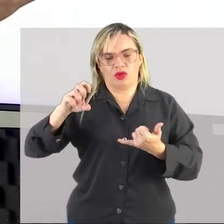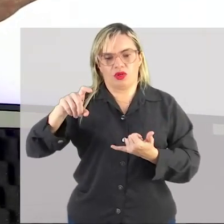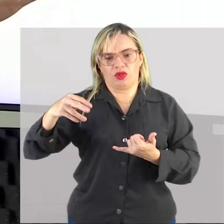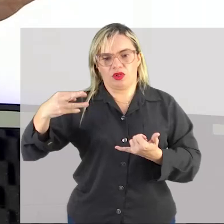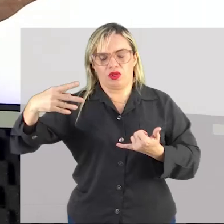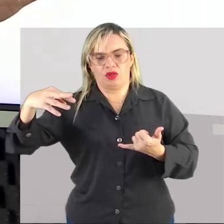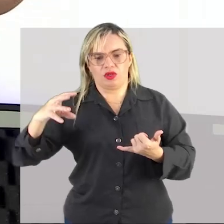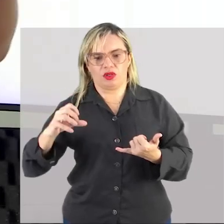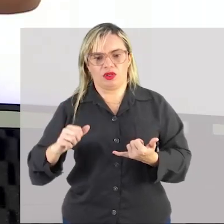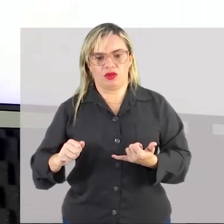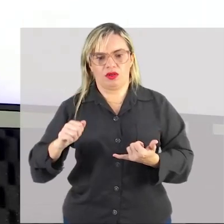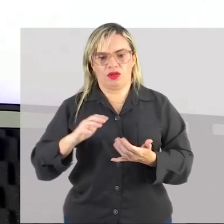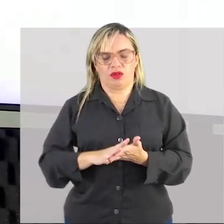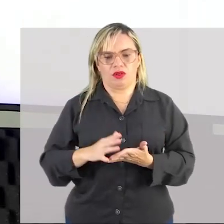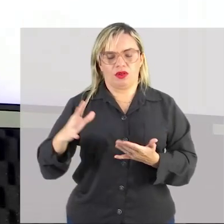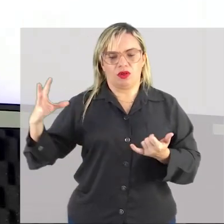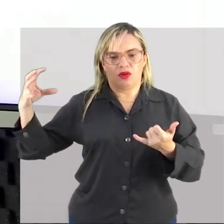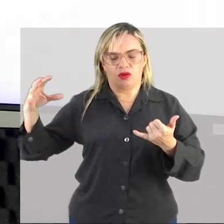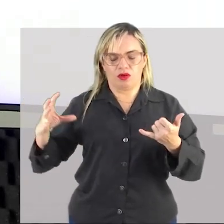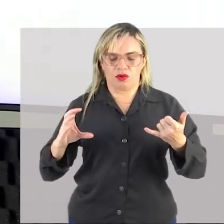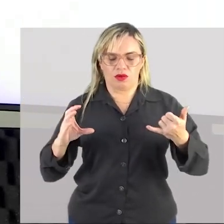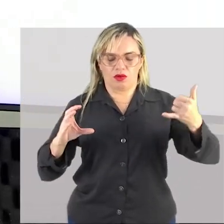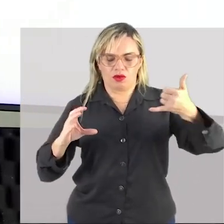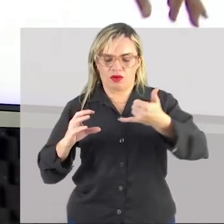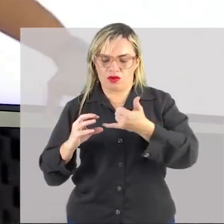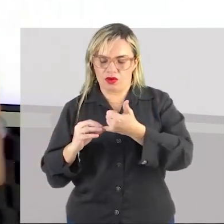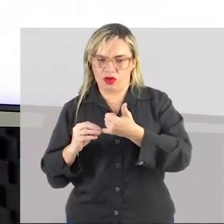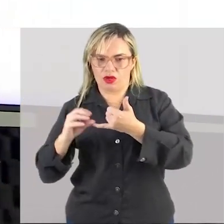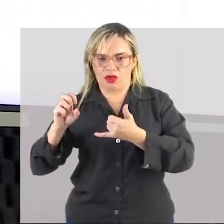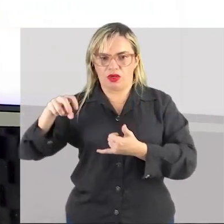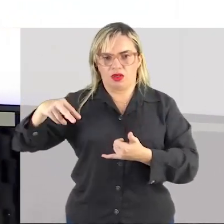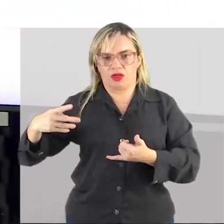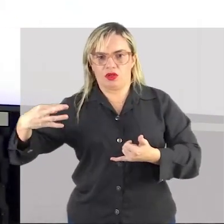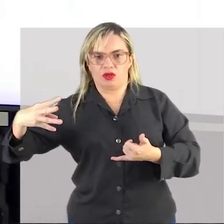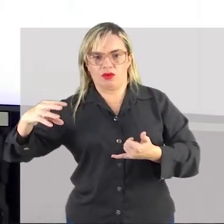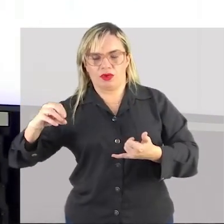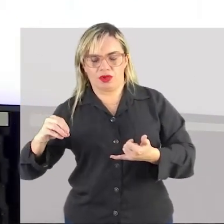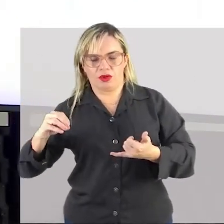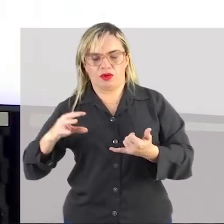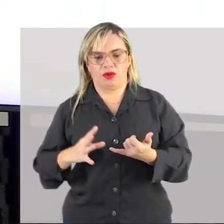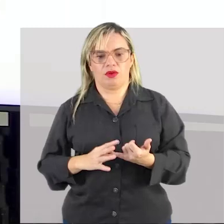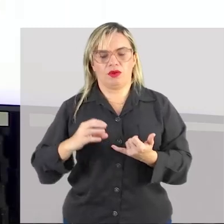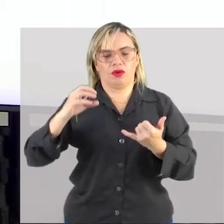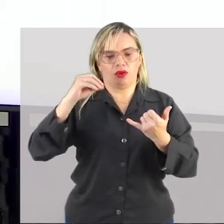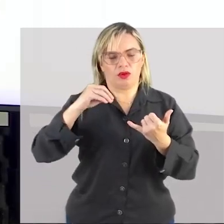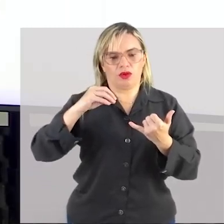absorve energia. Toda vez que você vem do gasoso até o sólido, você libera energia.